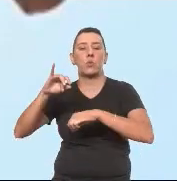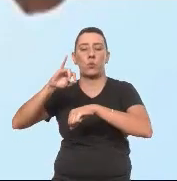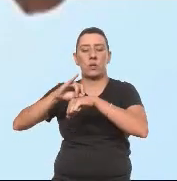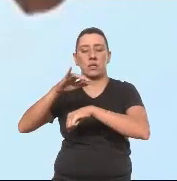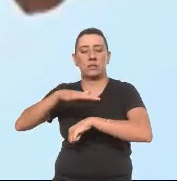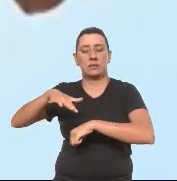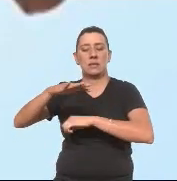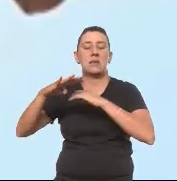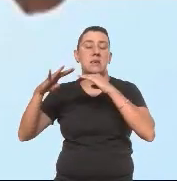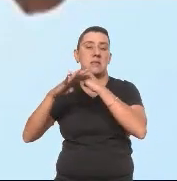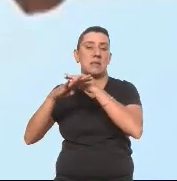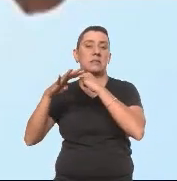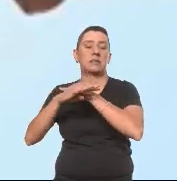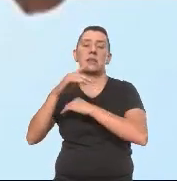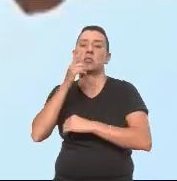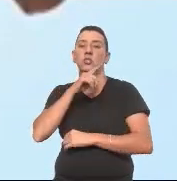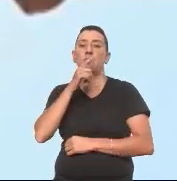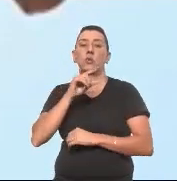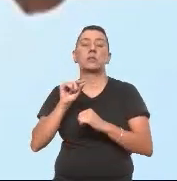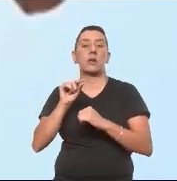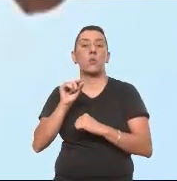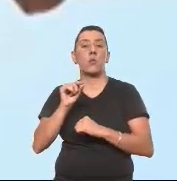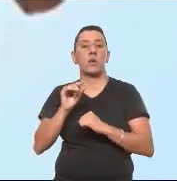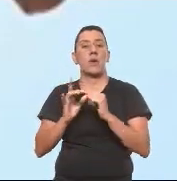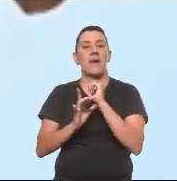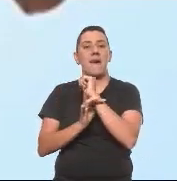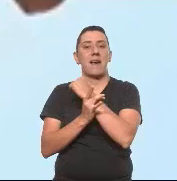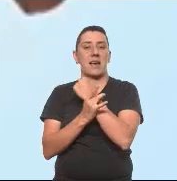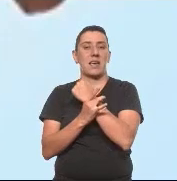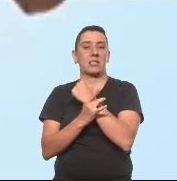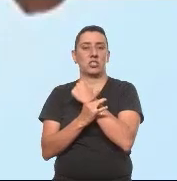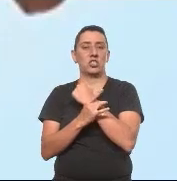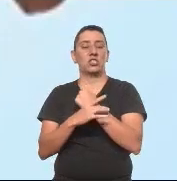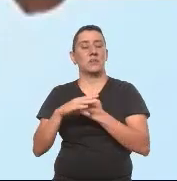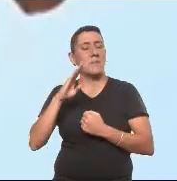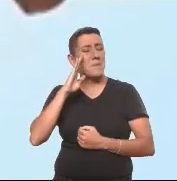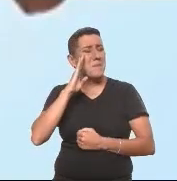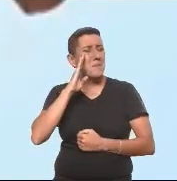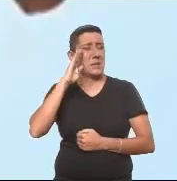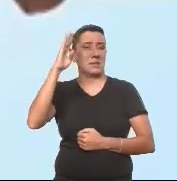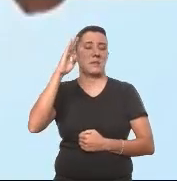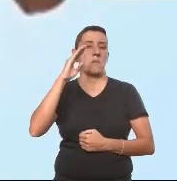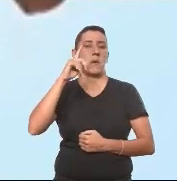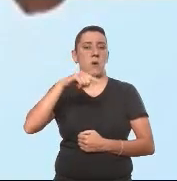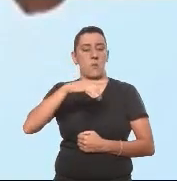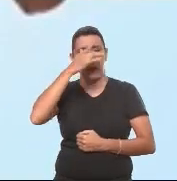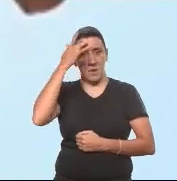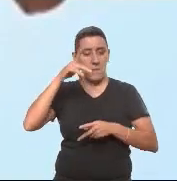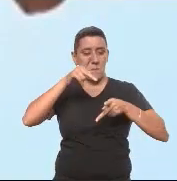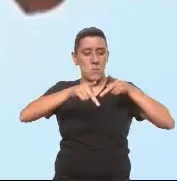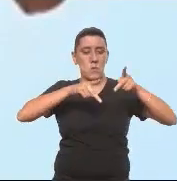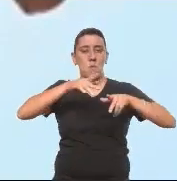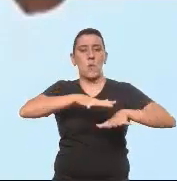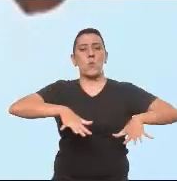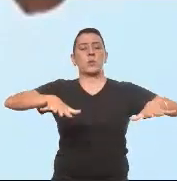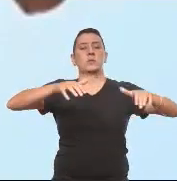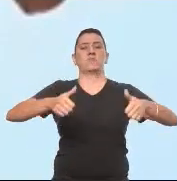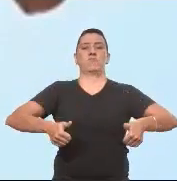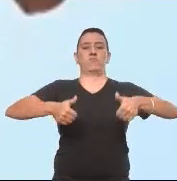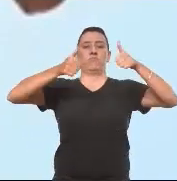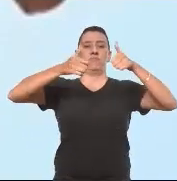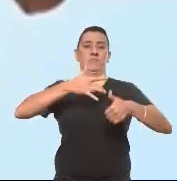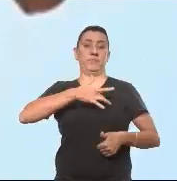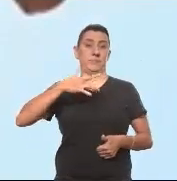que favorece muito a garantia é como a gente falou lá da pirâmide né a segurança é fundamental para que eu consiga ter uma cidade inteligente